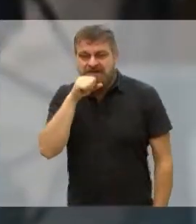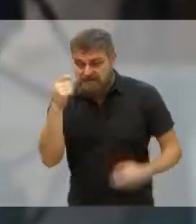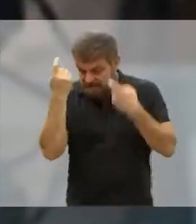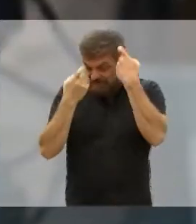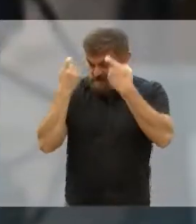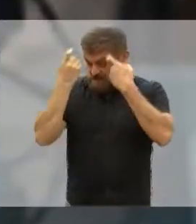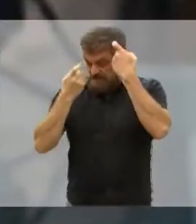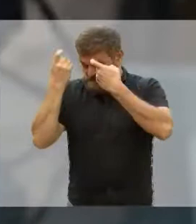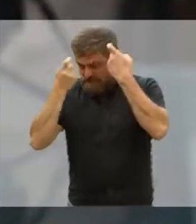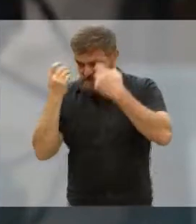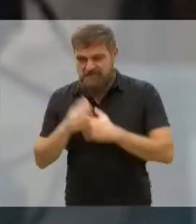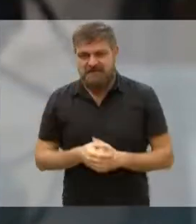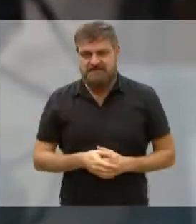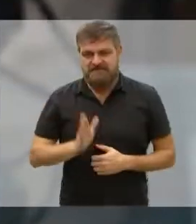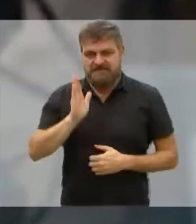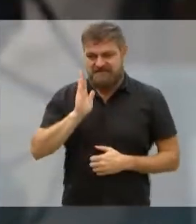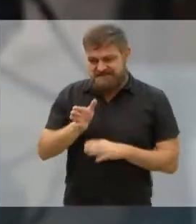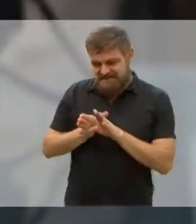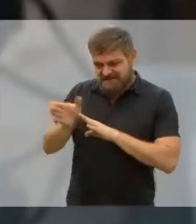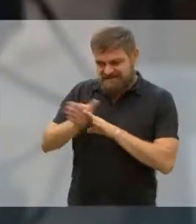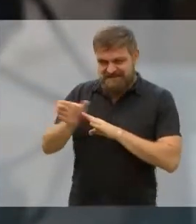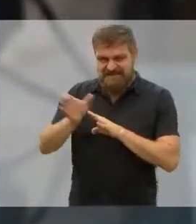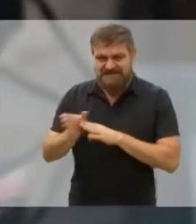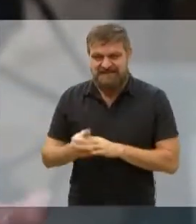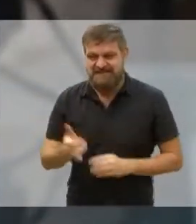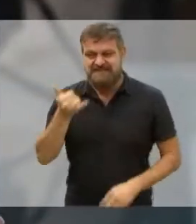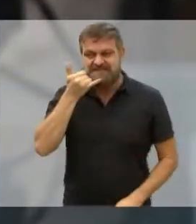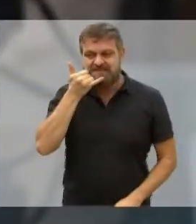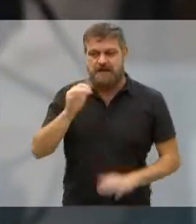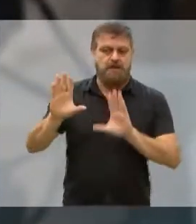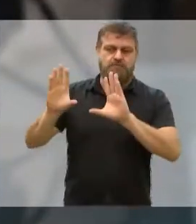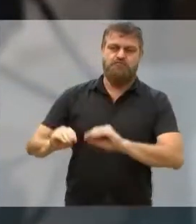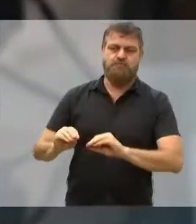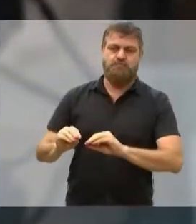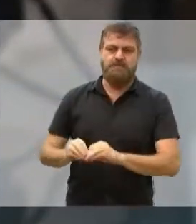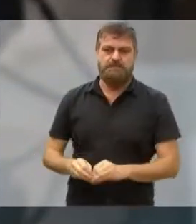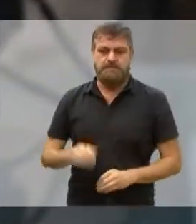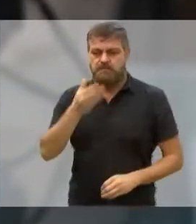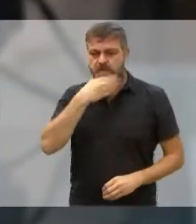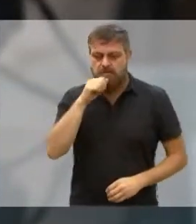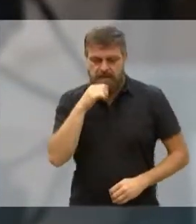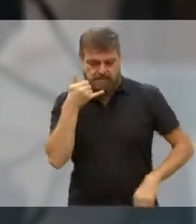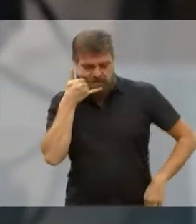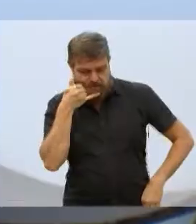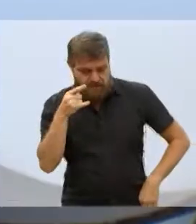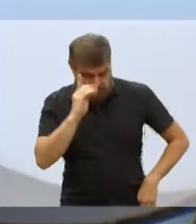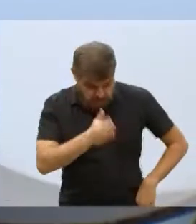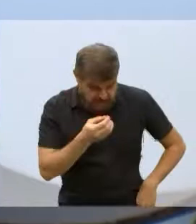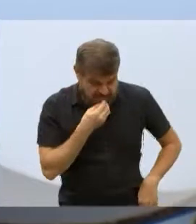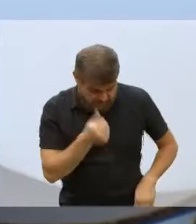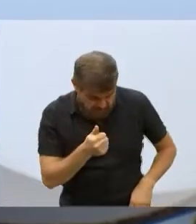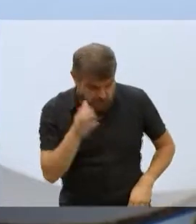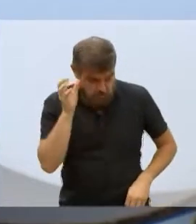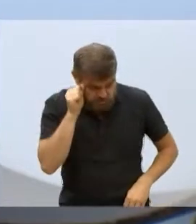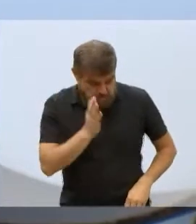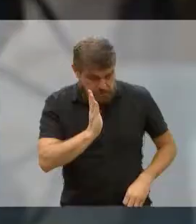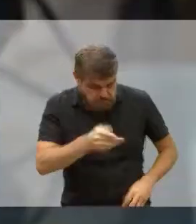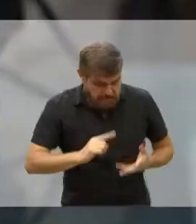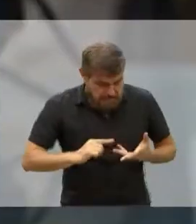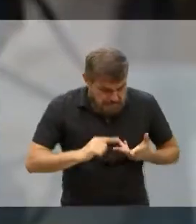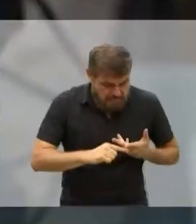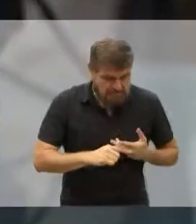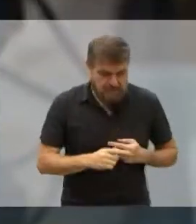todo mundo preocupado, né? Fica, já falei que o próximo eu vou abolir celular. Porque os pais ficam, tá tudo bem? Você já comeu? Você já